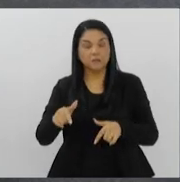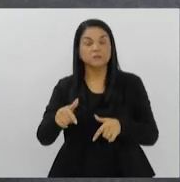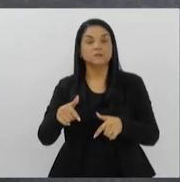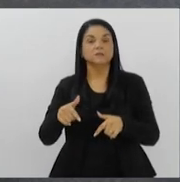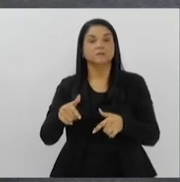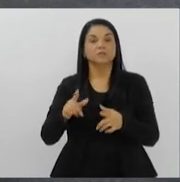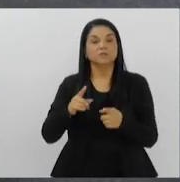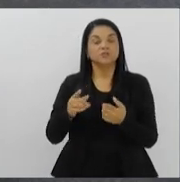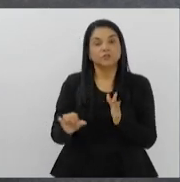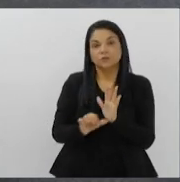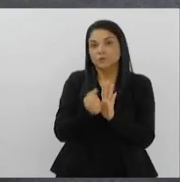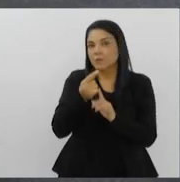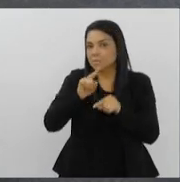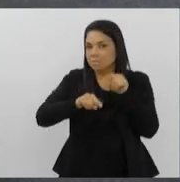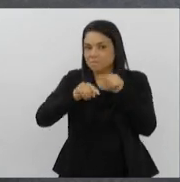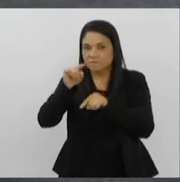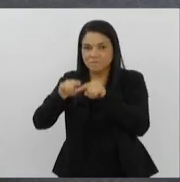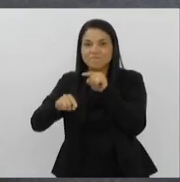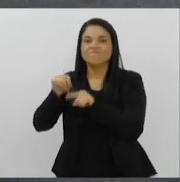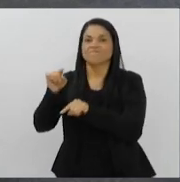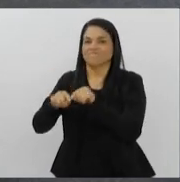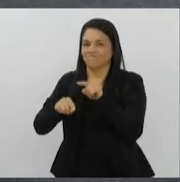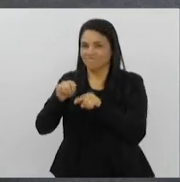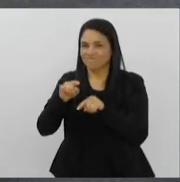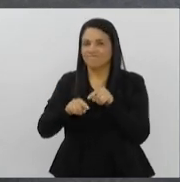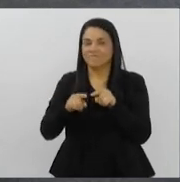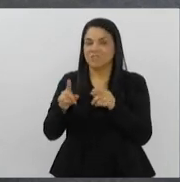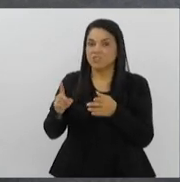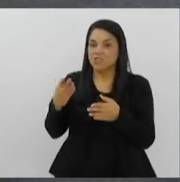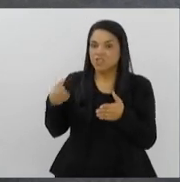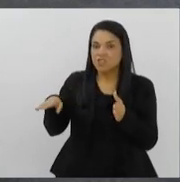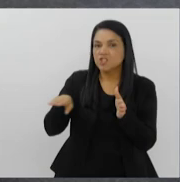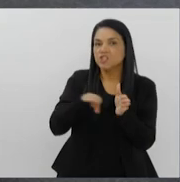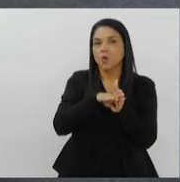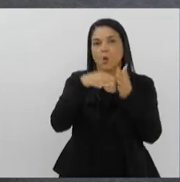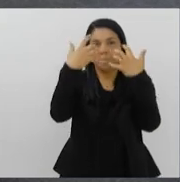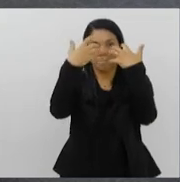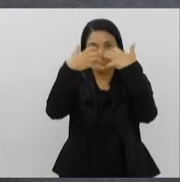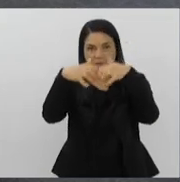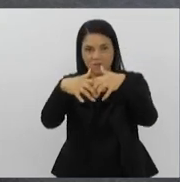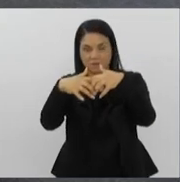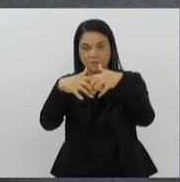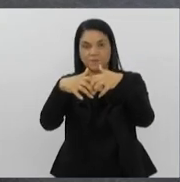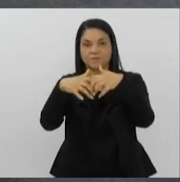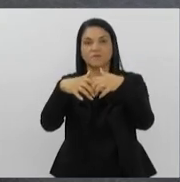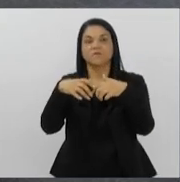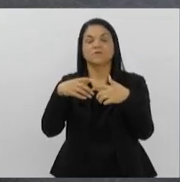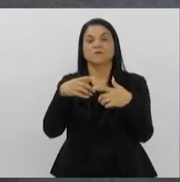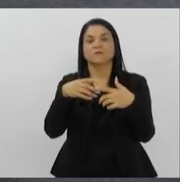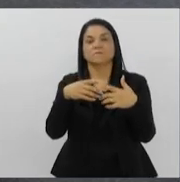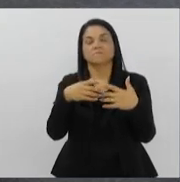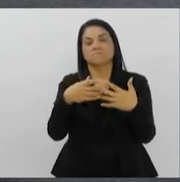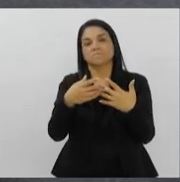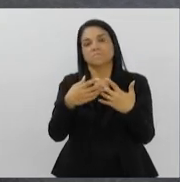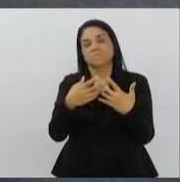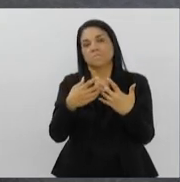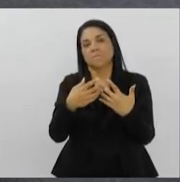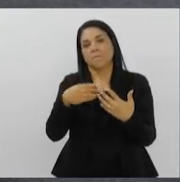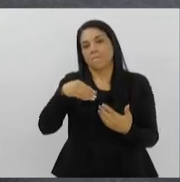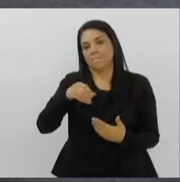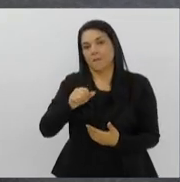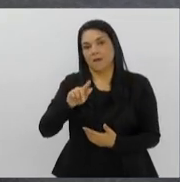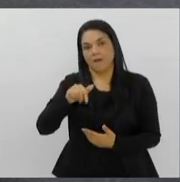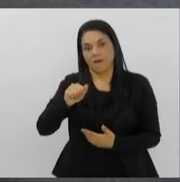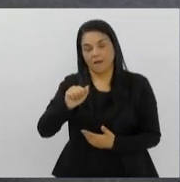primeiros equipamentos a chegarem em Petrópolis foram os maquinários da Prefeitura de